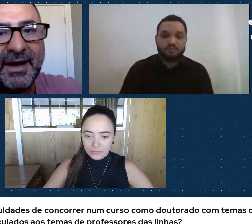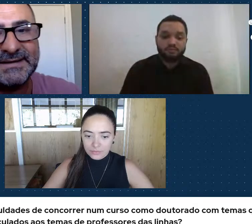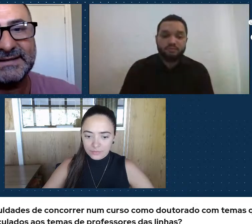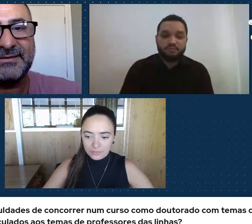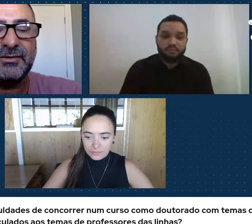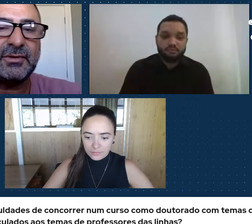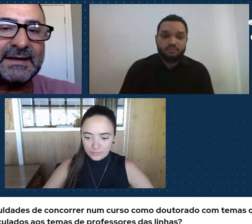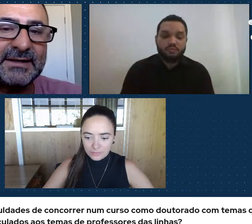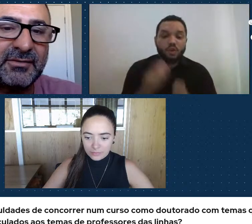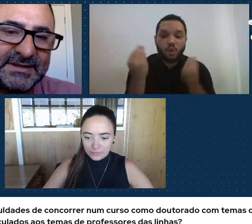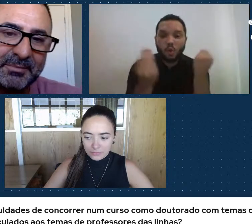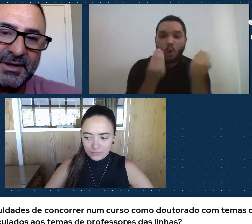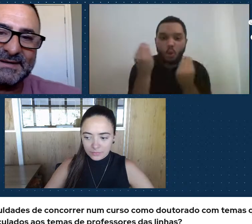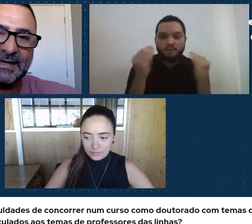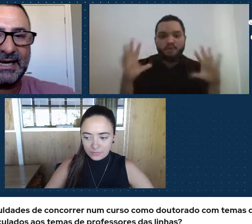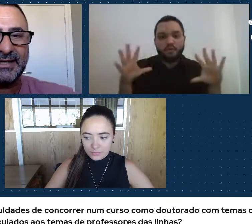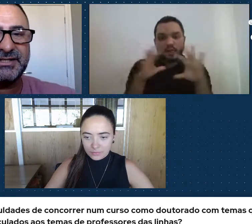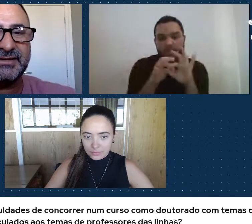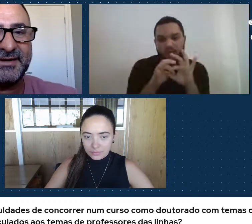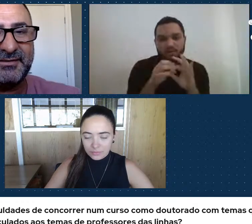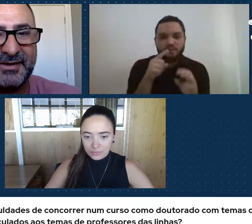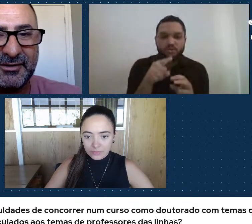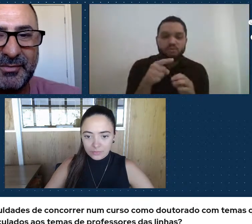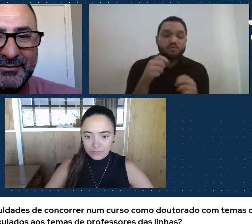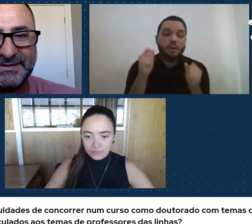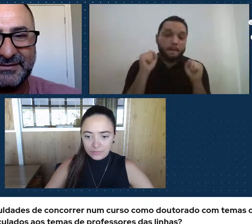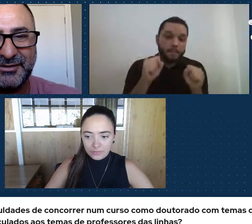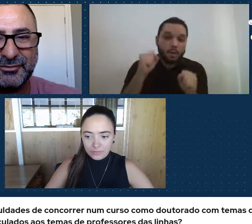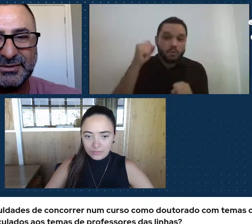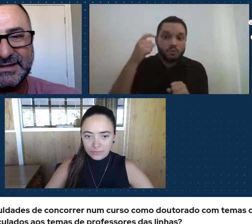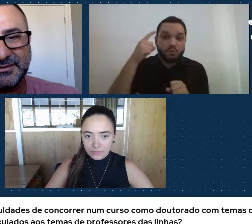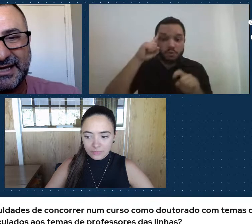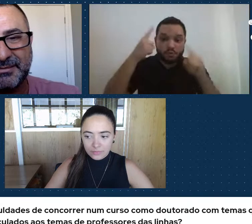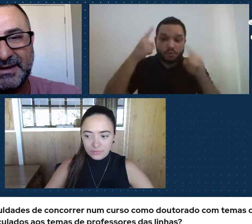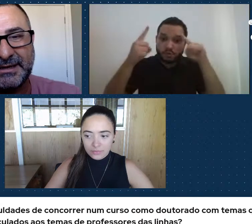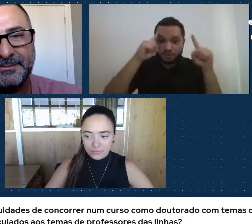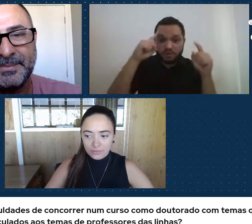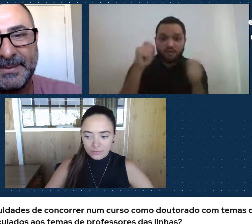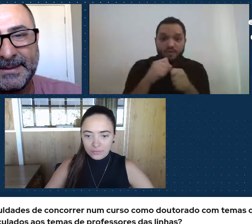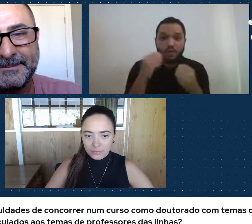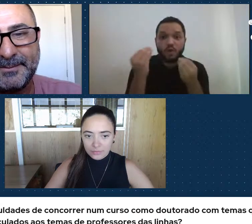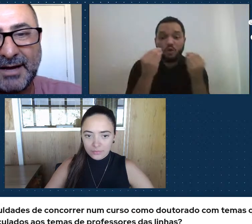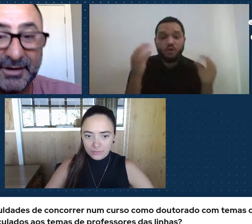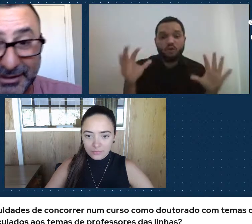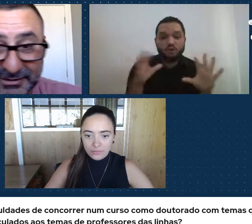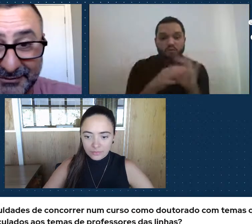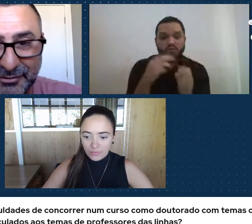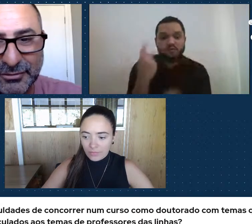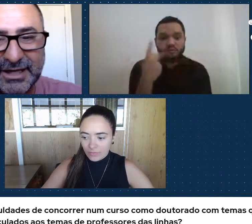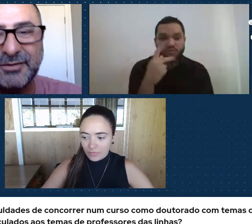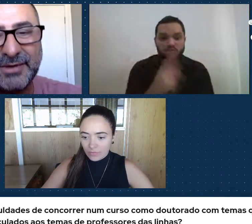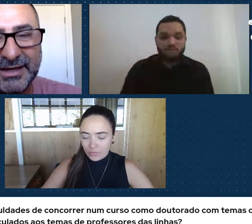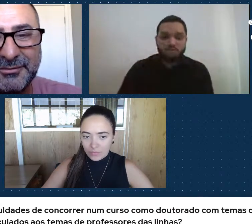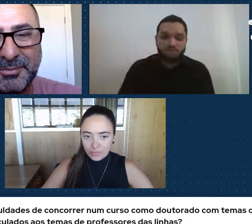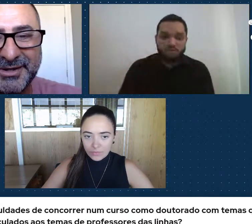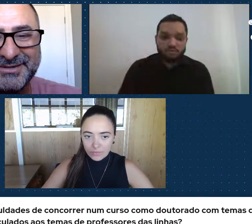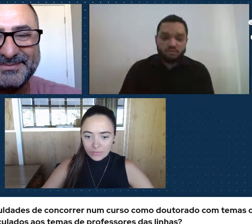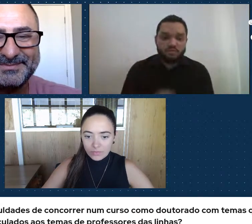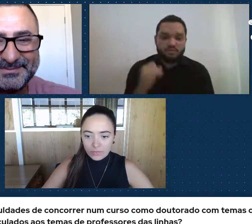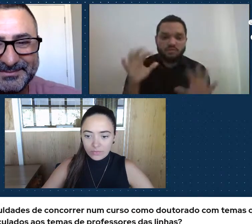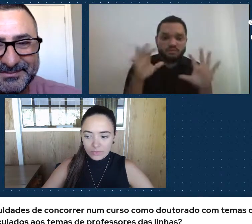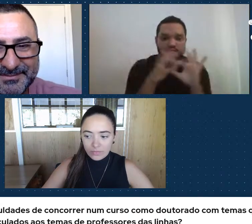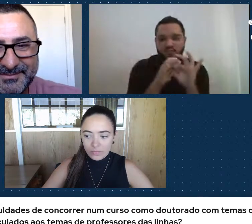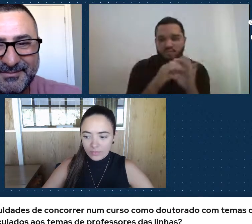como que vai ser essa vinculação? Você pode ser criativa e ver como é que você vincula o seu tema, né? Agora, não ter vínculo nenhum é que não